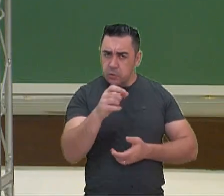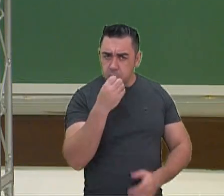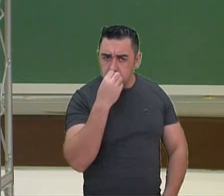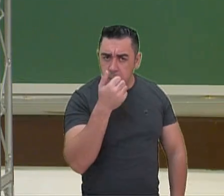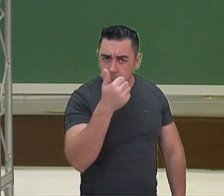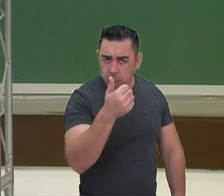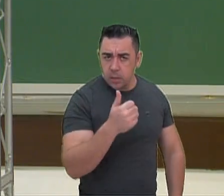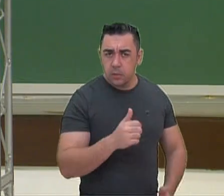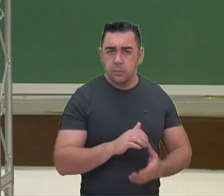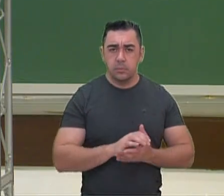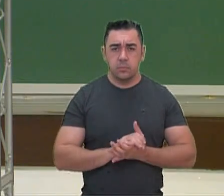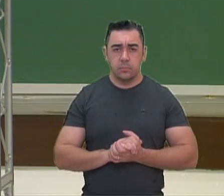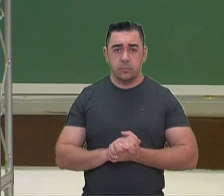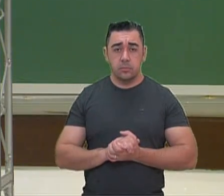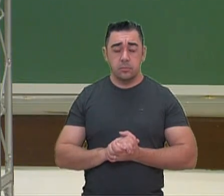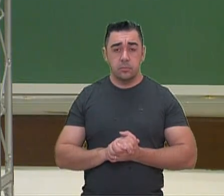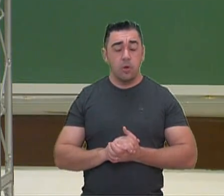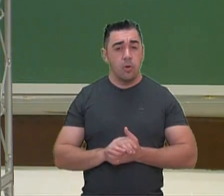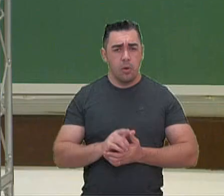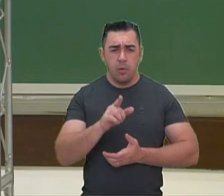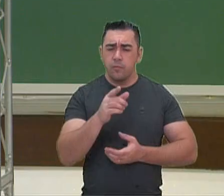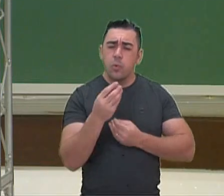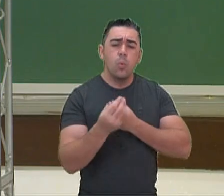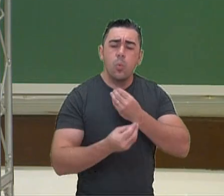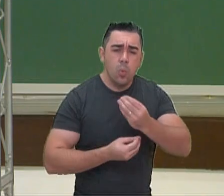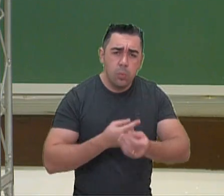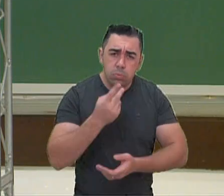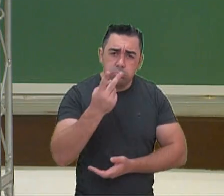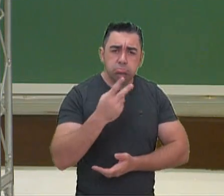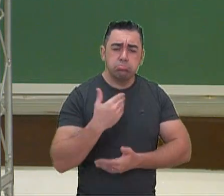bem? Como você tem passado?